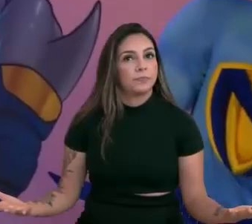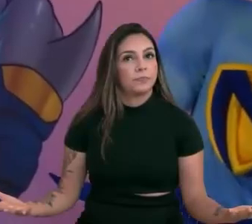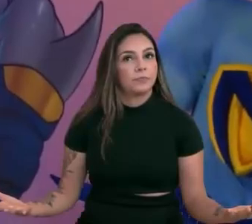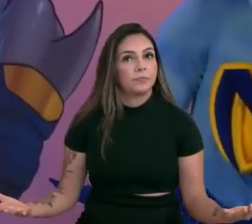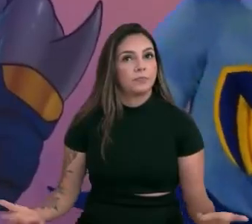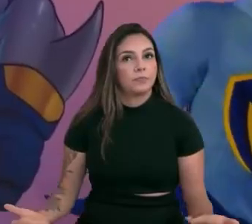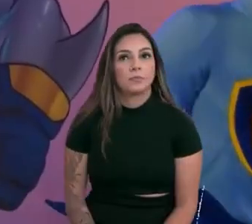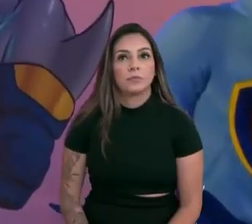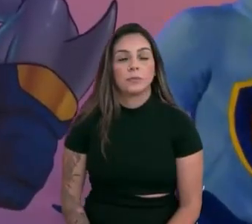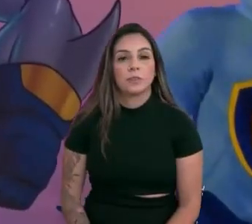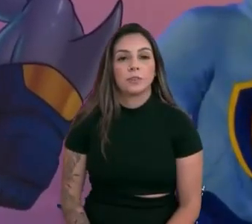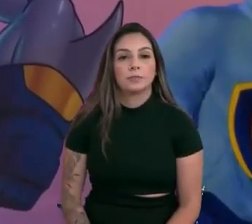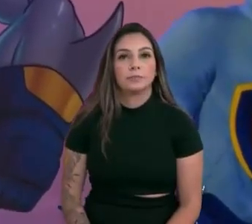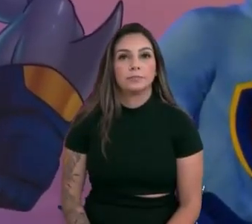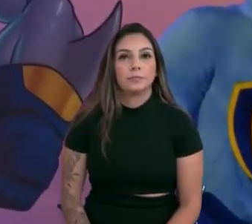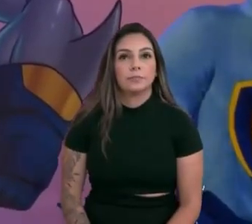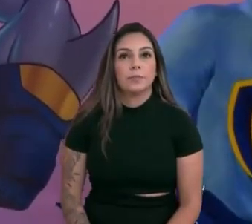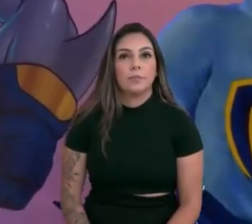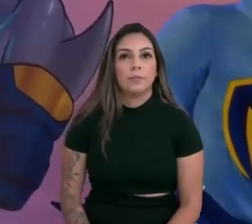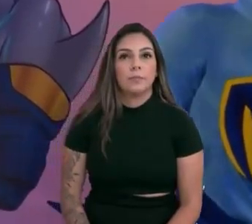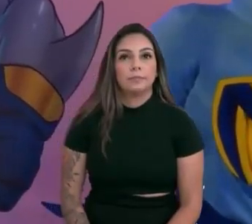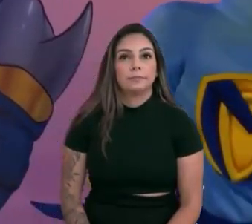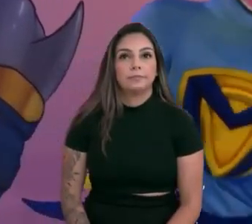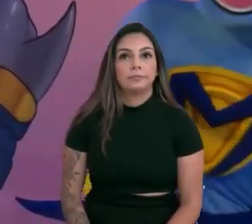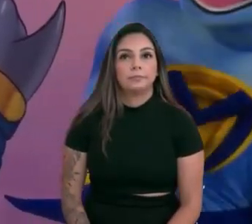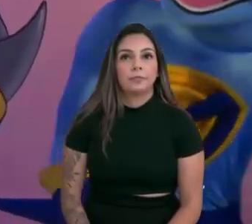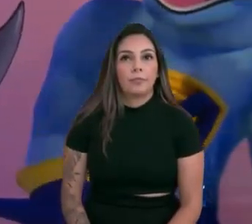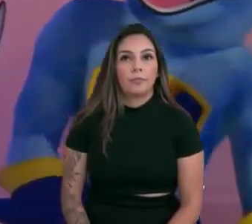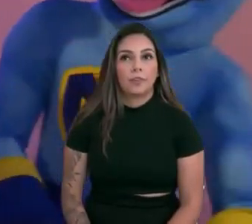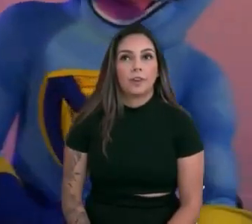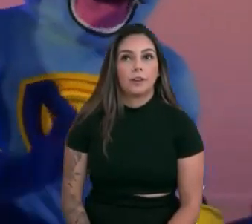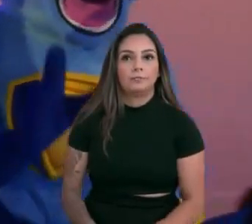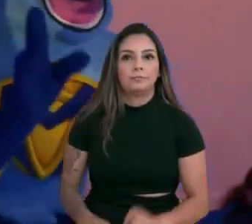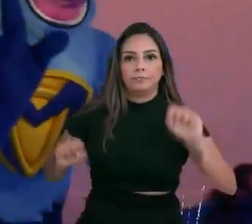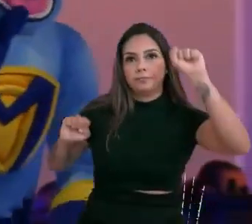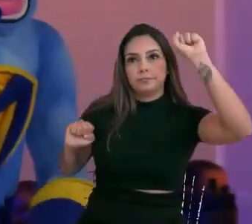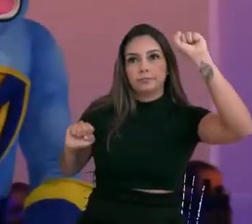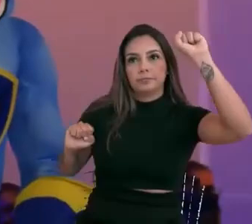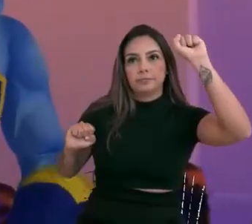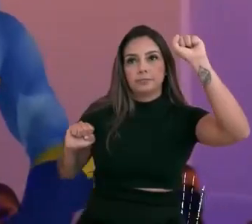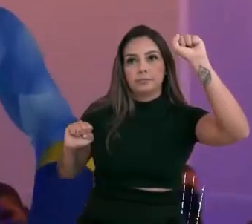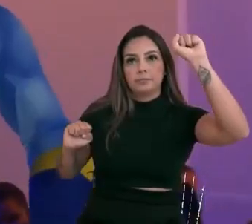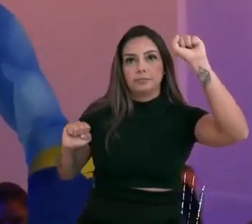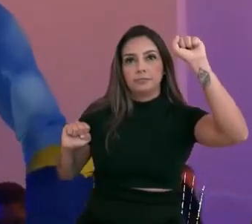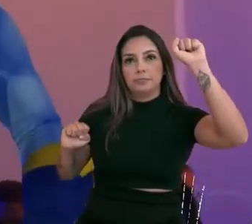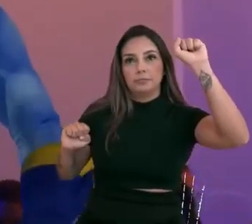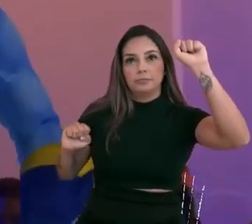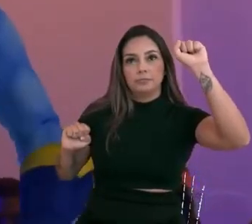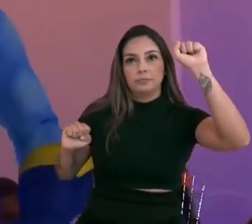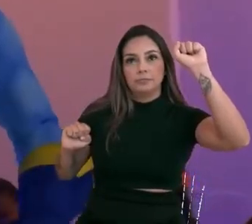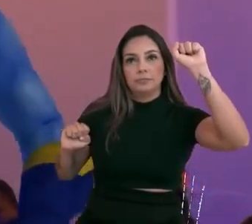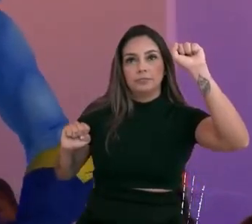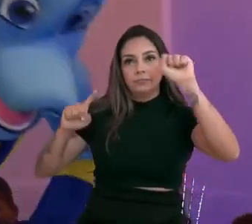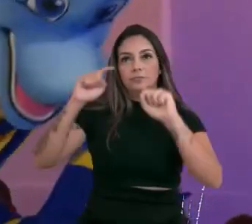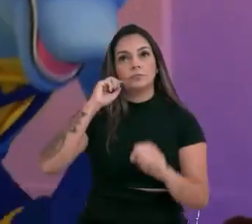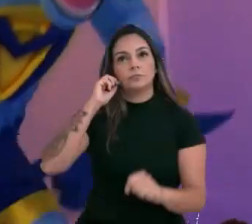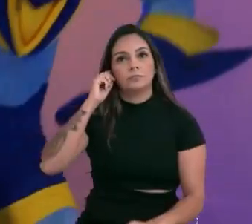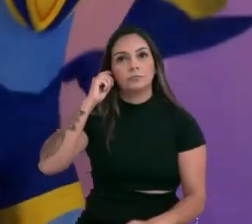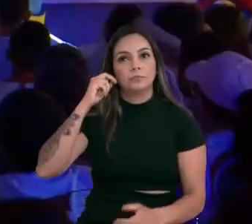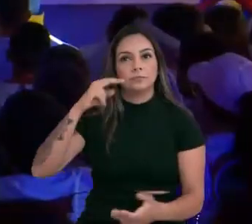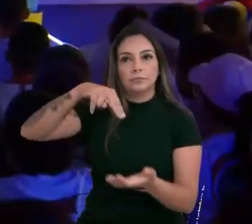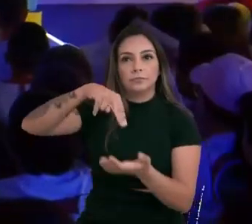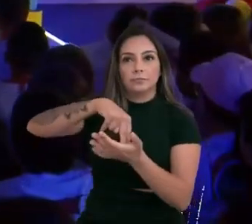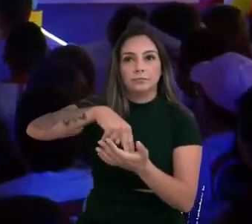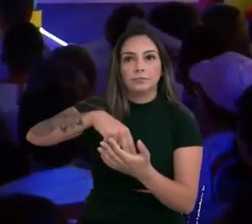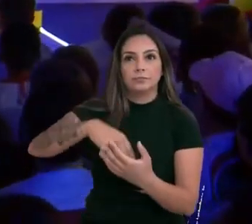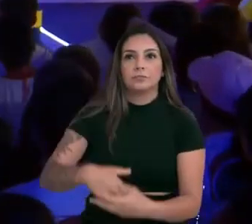pois é, o pequenininho não tem força, né? O super-herói, que é o Capitão Mergulho, ele é pequeno, fica em pé aí, capitão.